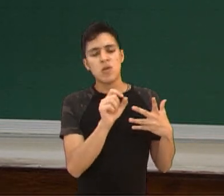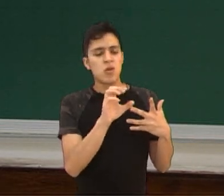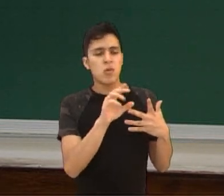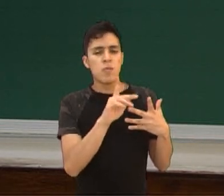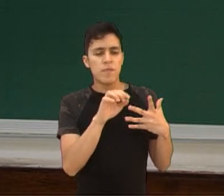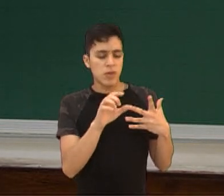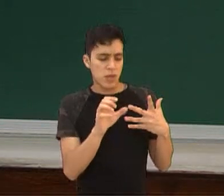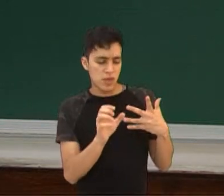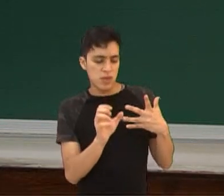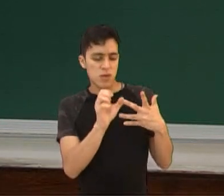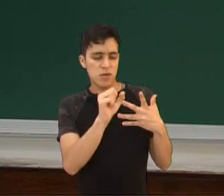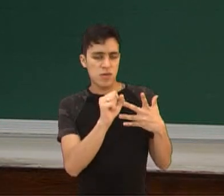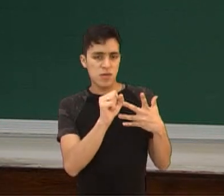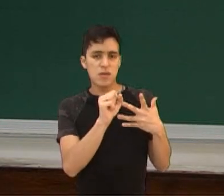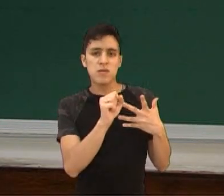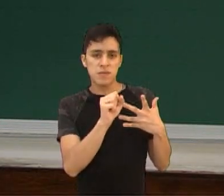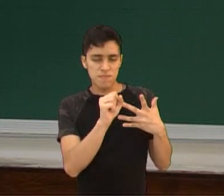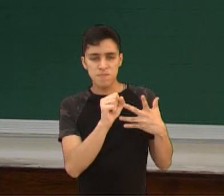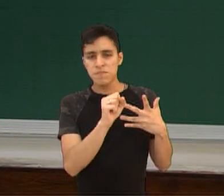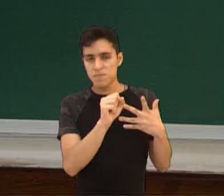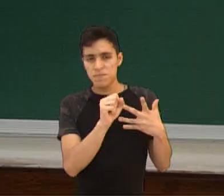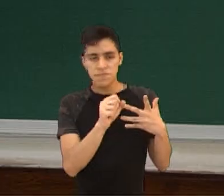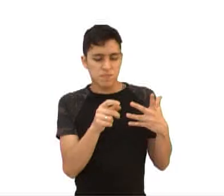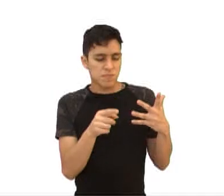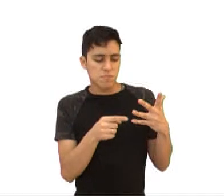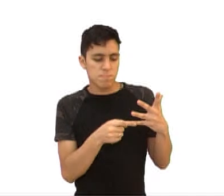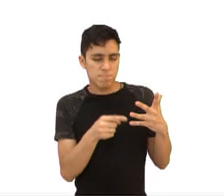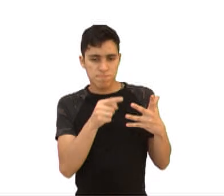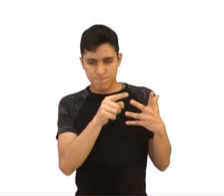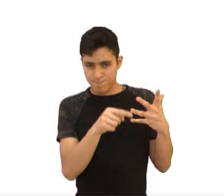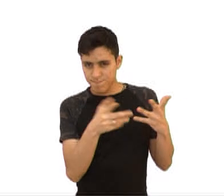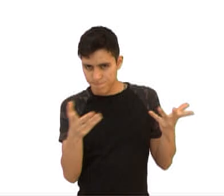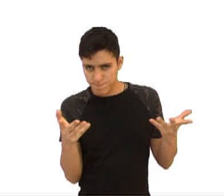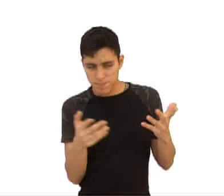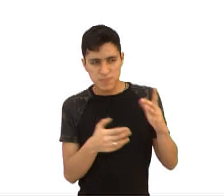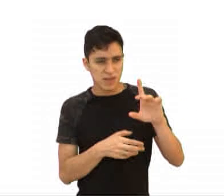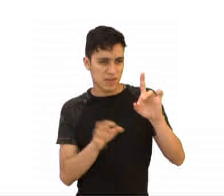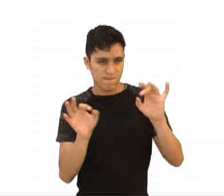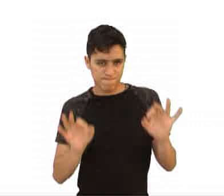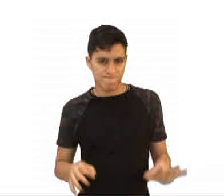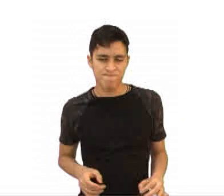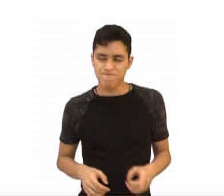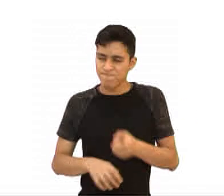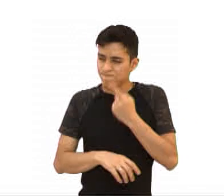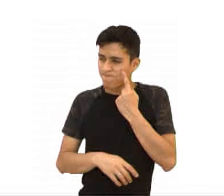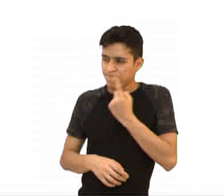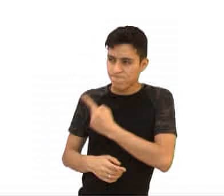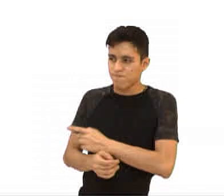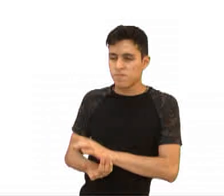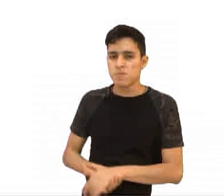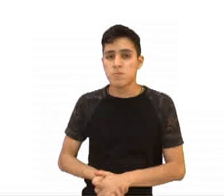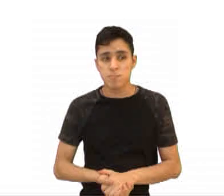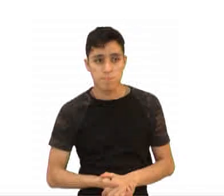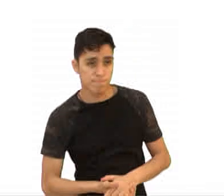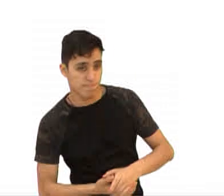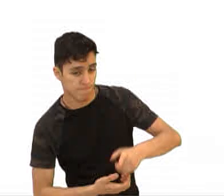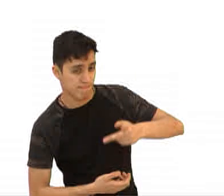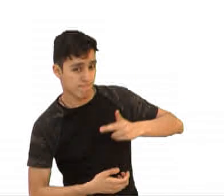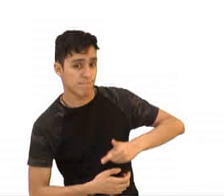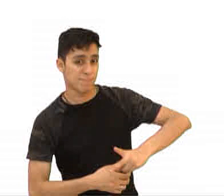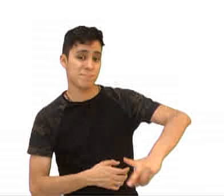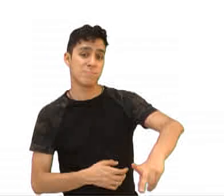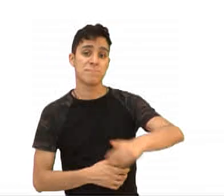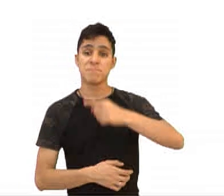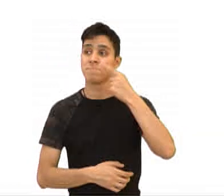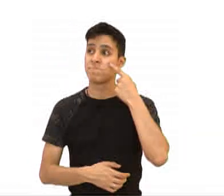cupim. Ele é um consumidor secundário nesse caso. Então, letra D, a nossa resposta correta. Continuando, olha só quanta coisa a